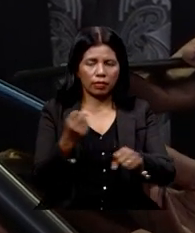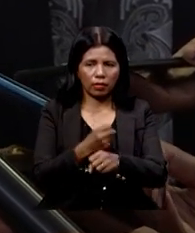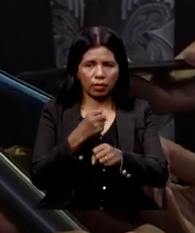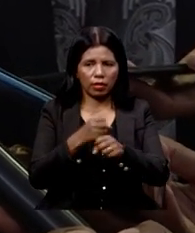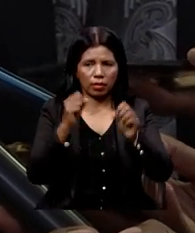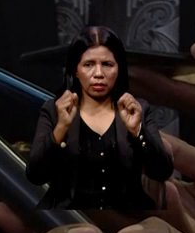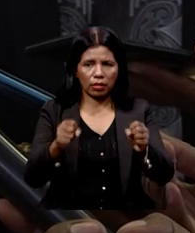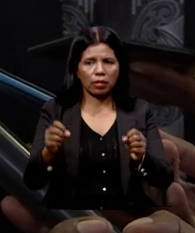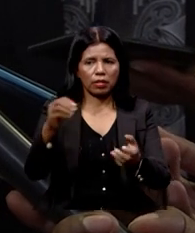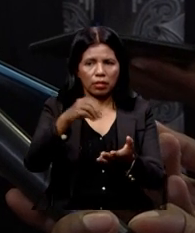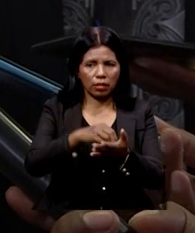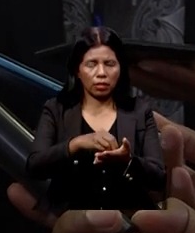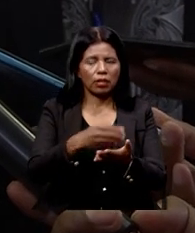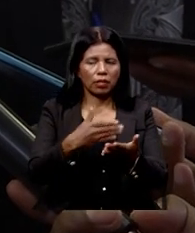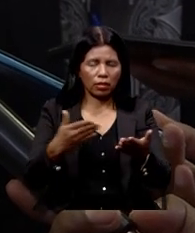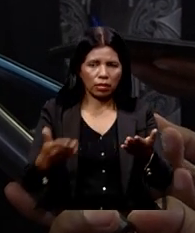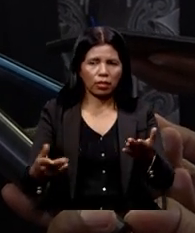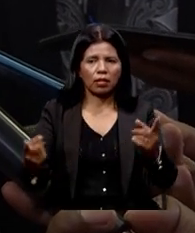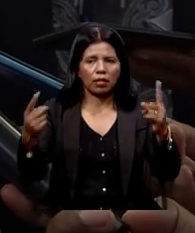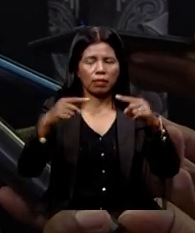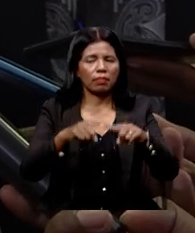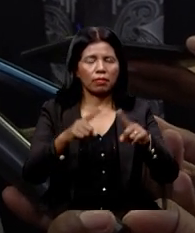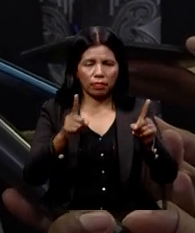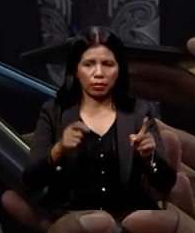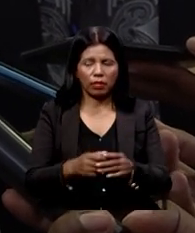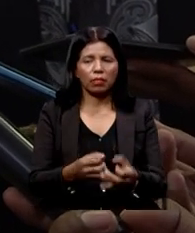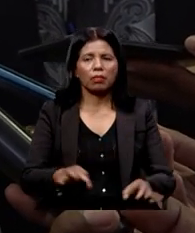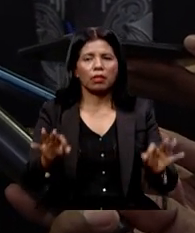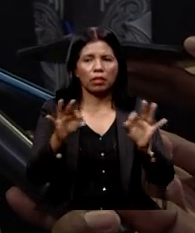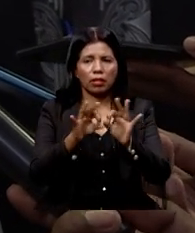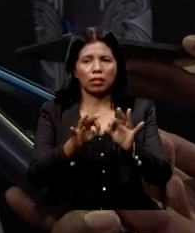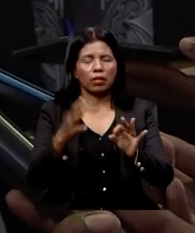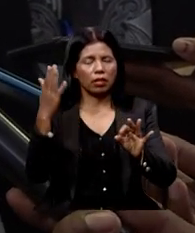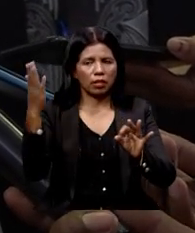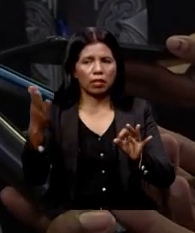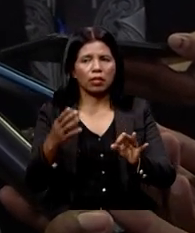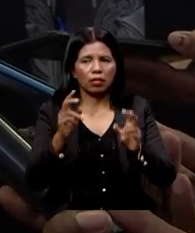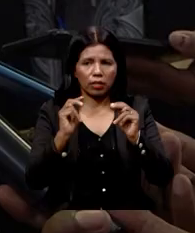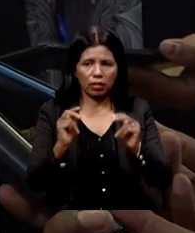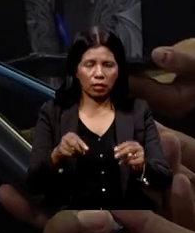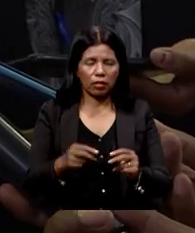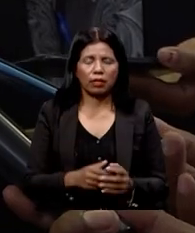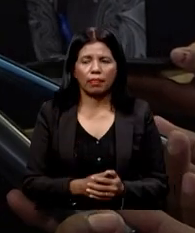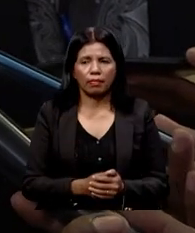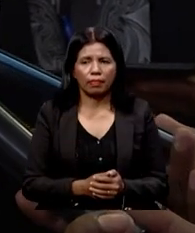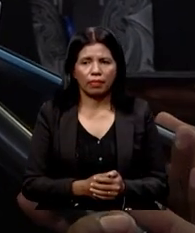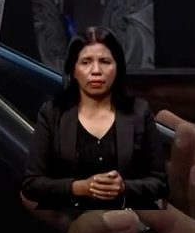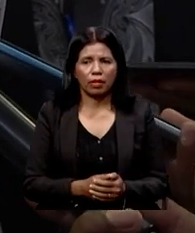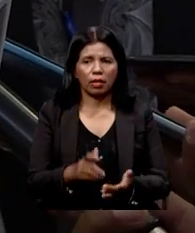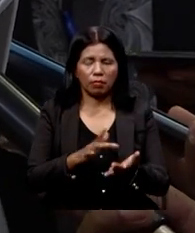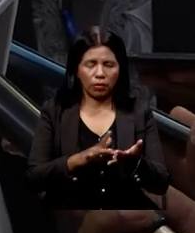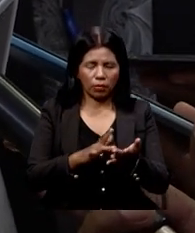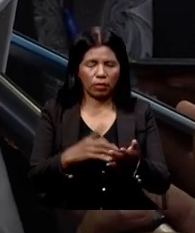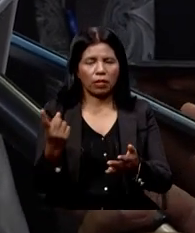bele prensa filofalisa sancer no menos, mas é importante mas que a base né tem que ser estoque né estável